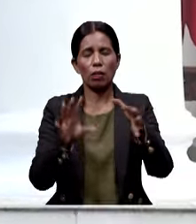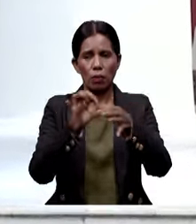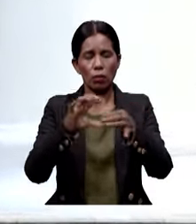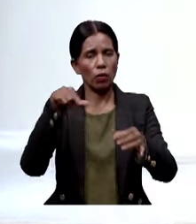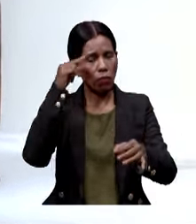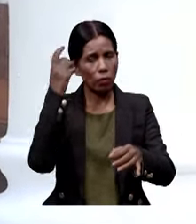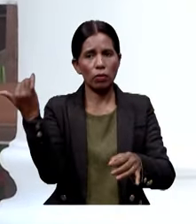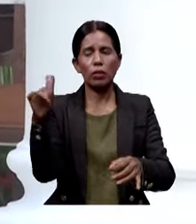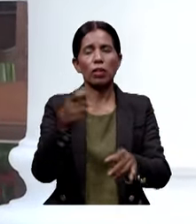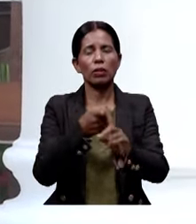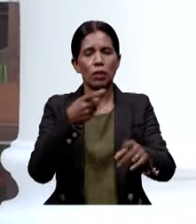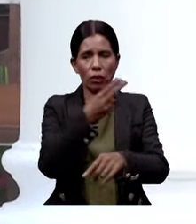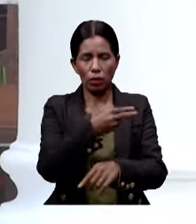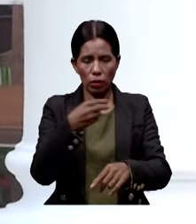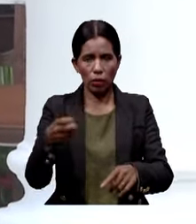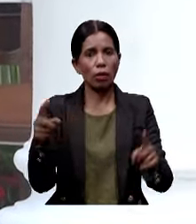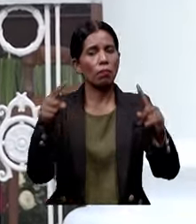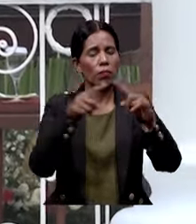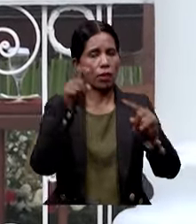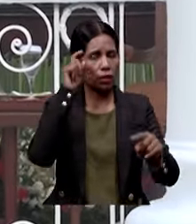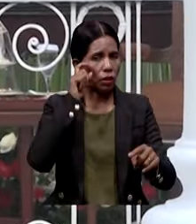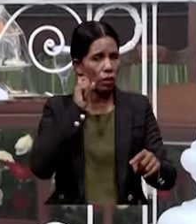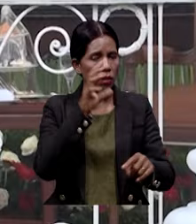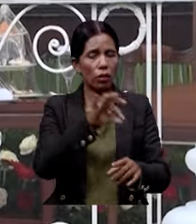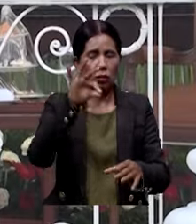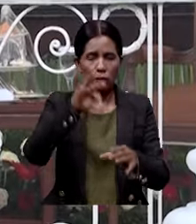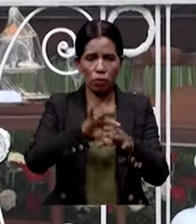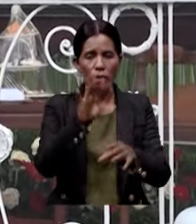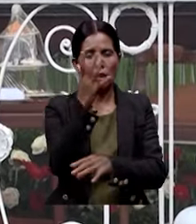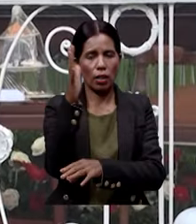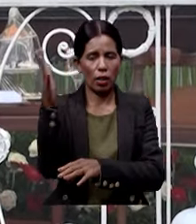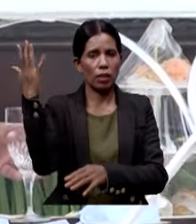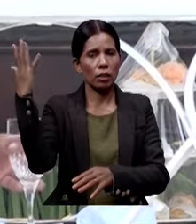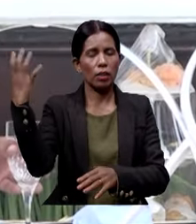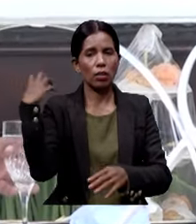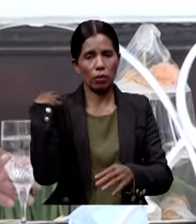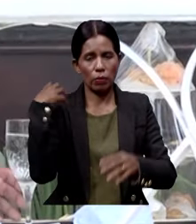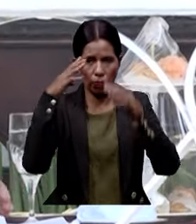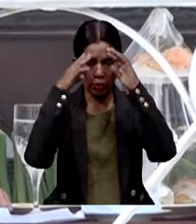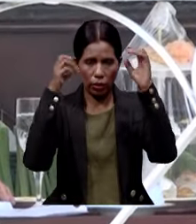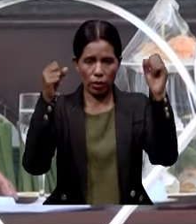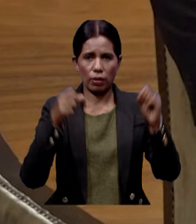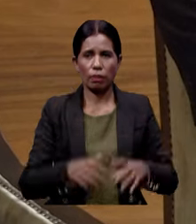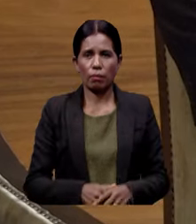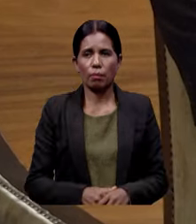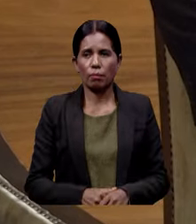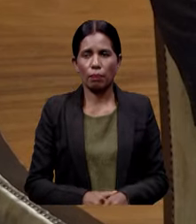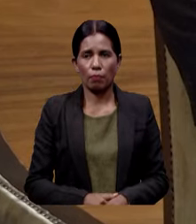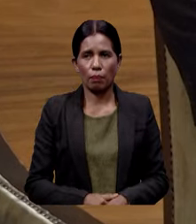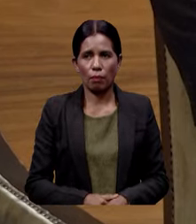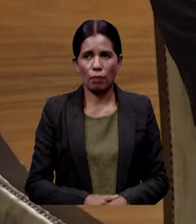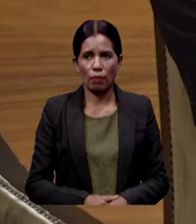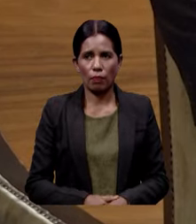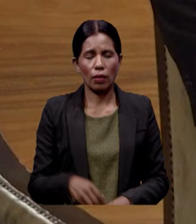husi Indonesia ba Sanana Gusmão no mos kuda aioan ia resintu palasio presidente. Quando ita